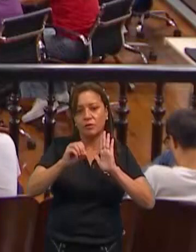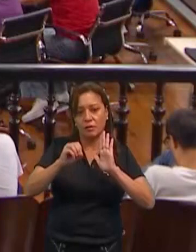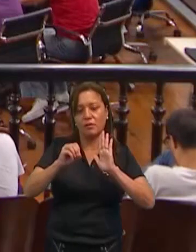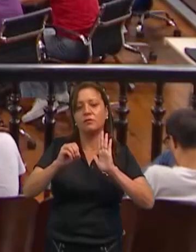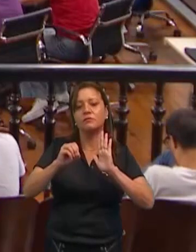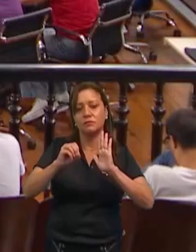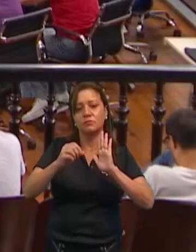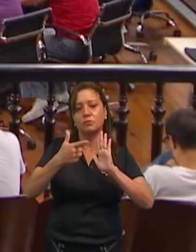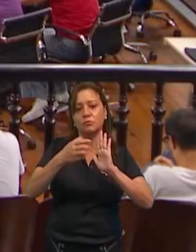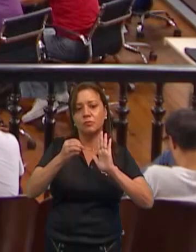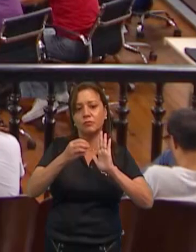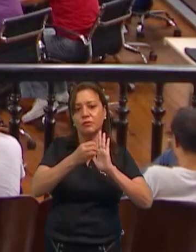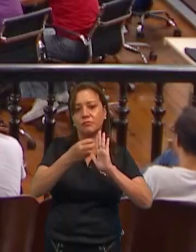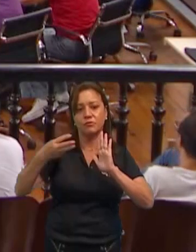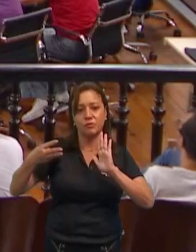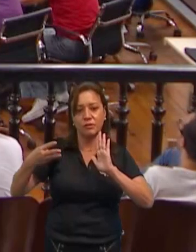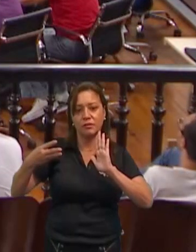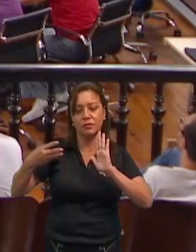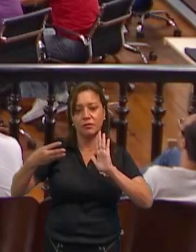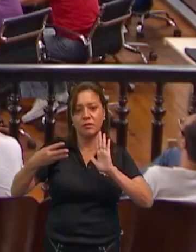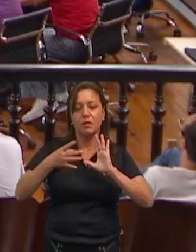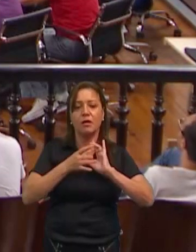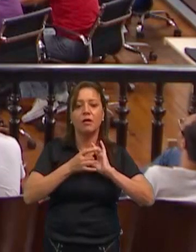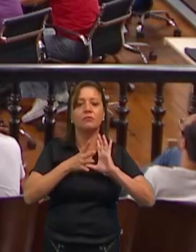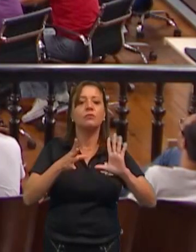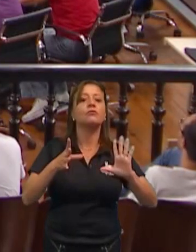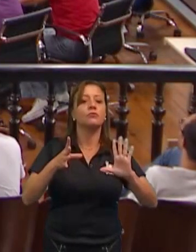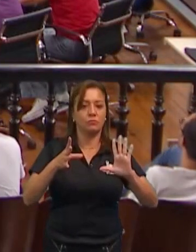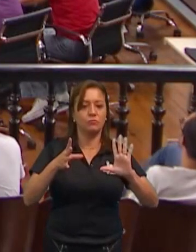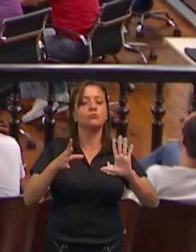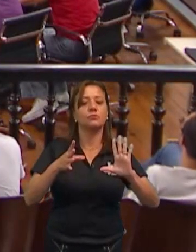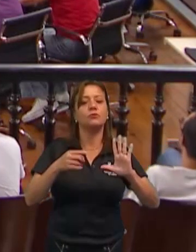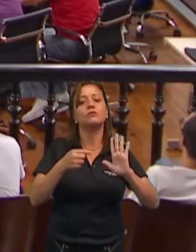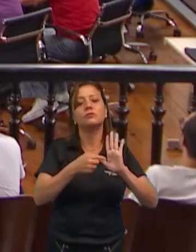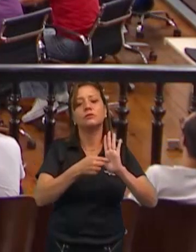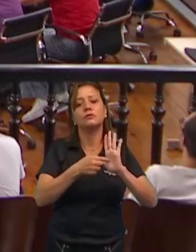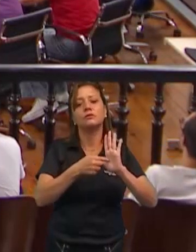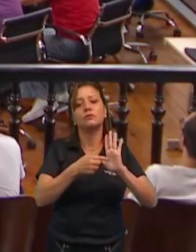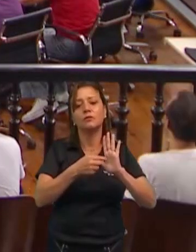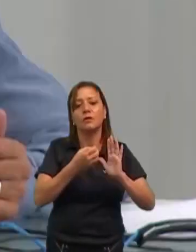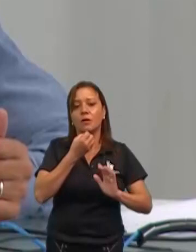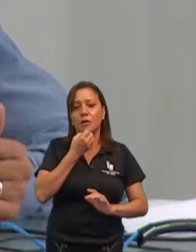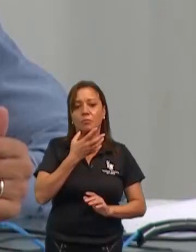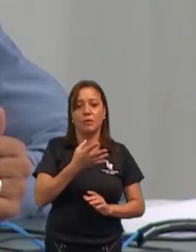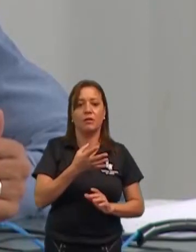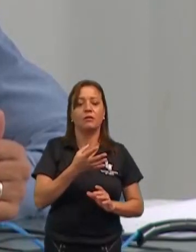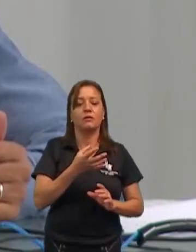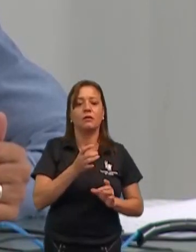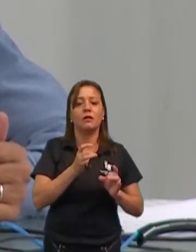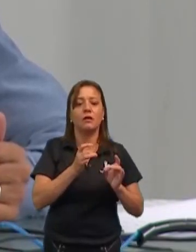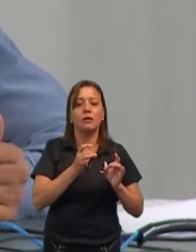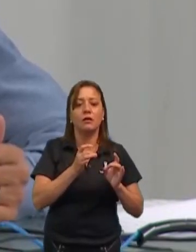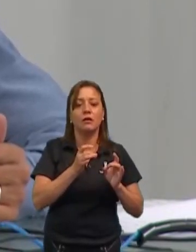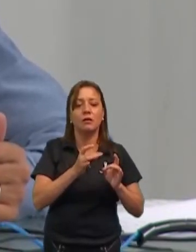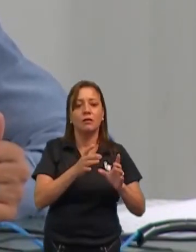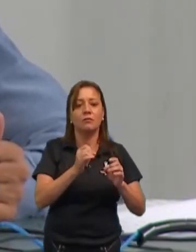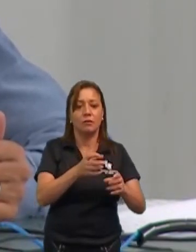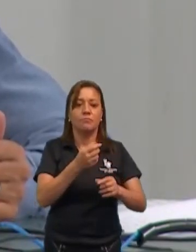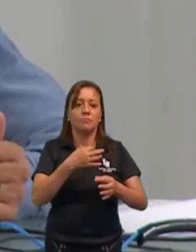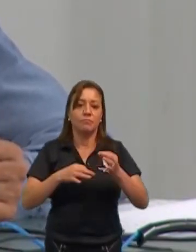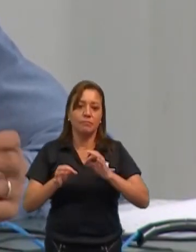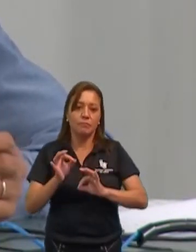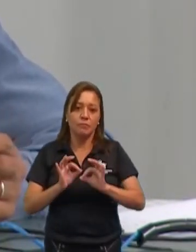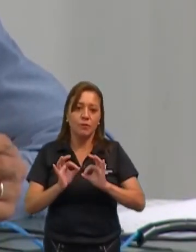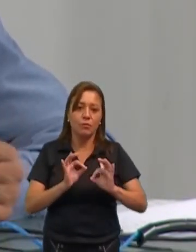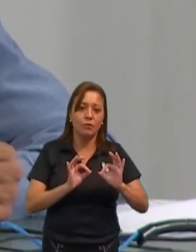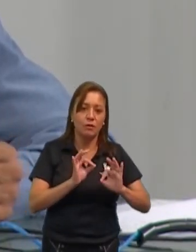10072/2023, autoriza o Poder Executivo Municipal a desafetação do bem imóvel a efetuar a permuta de área pública que